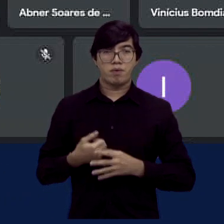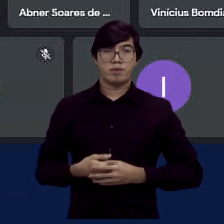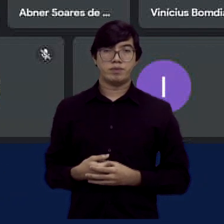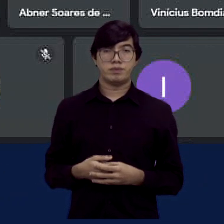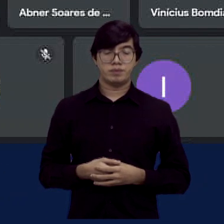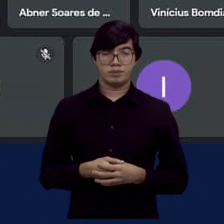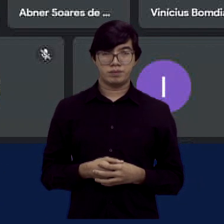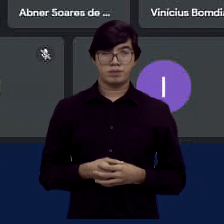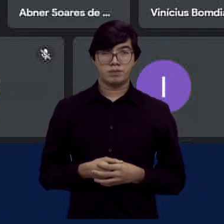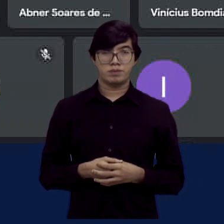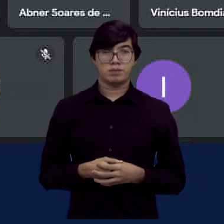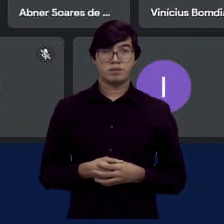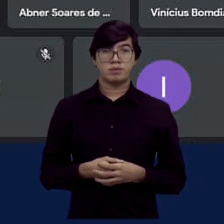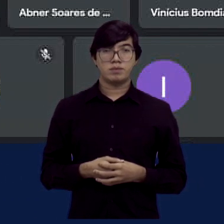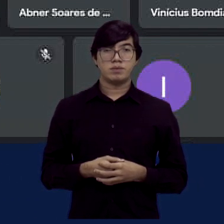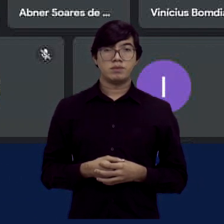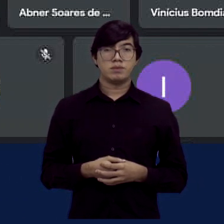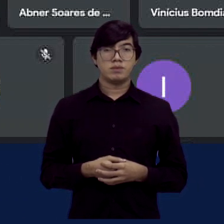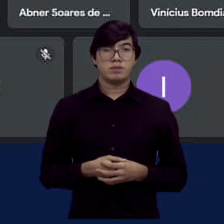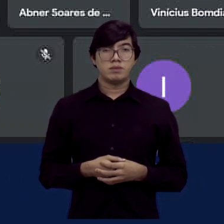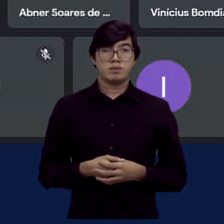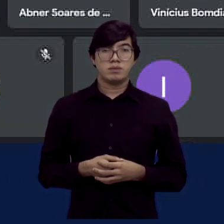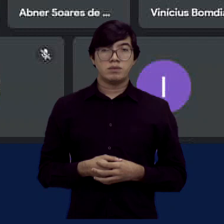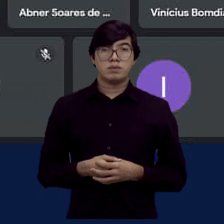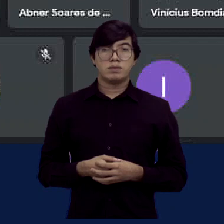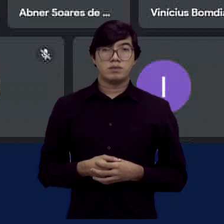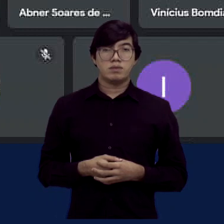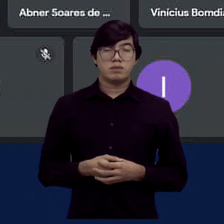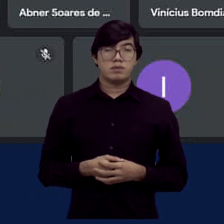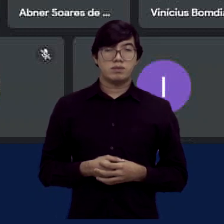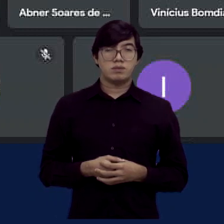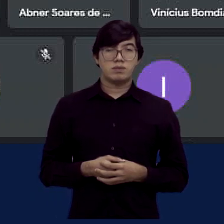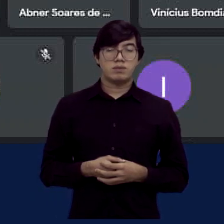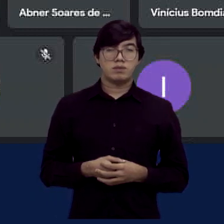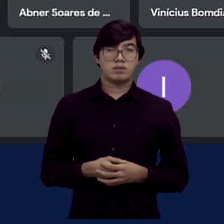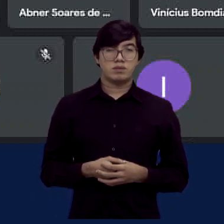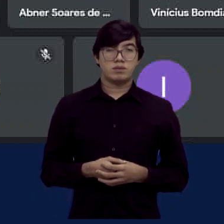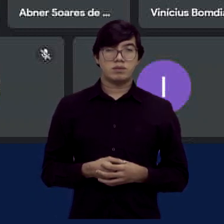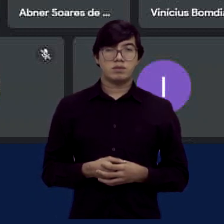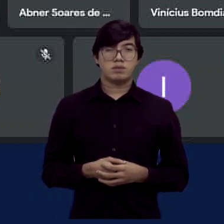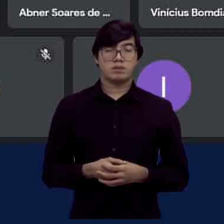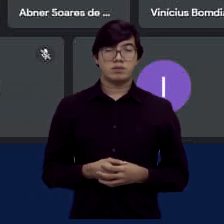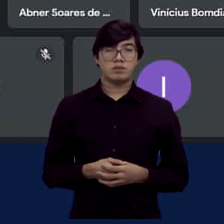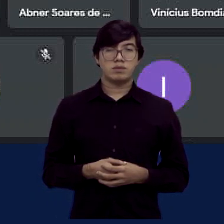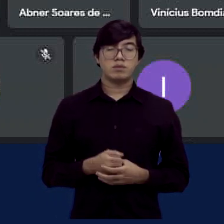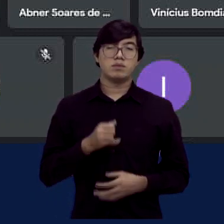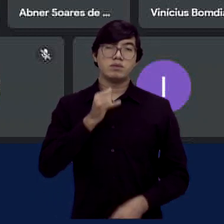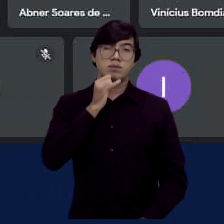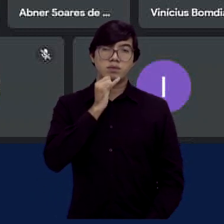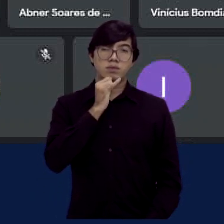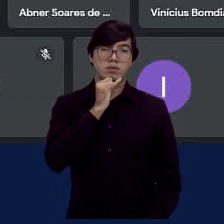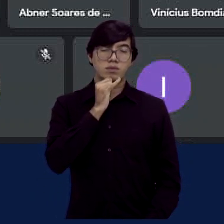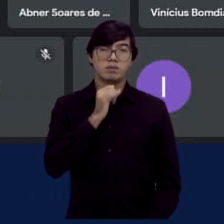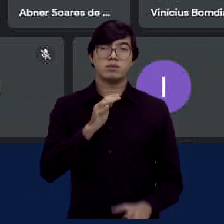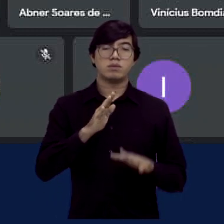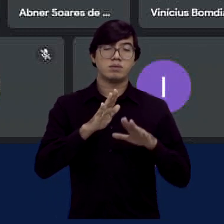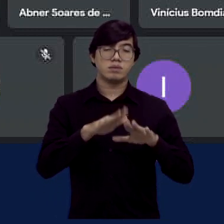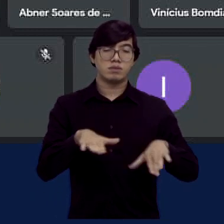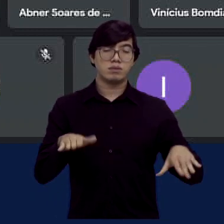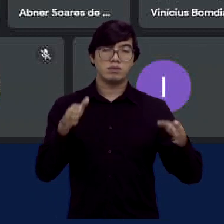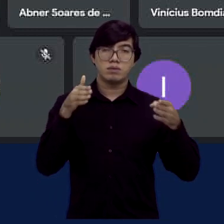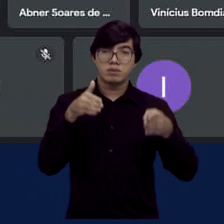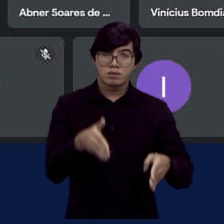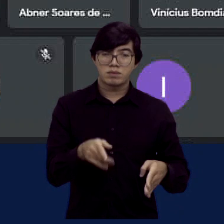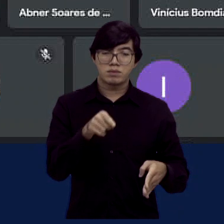dos quadrinhos como se fossem uma coisa voltada para a criança, para entretenimento. E aí eu trouxe